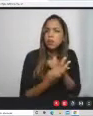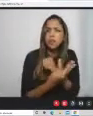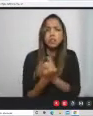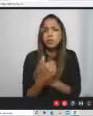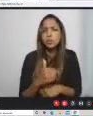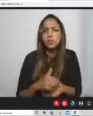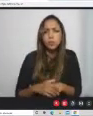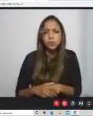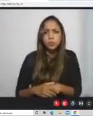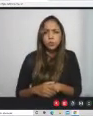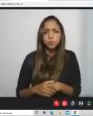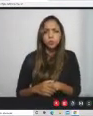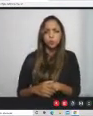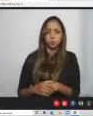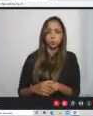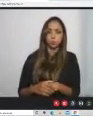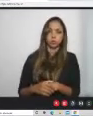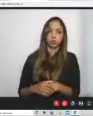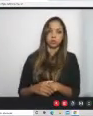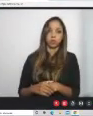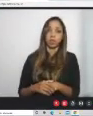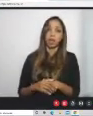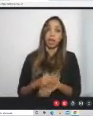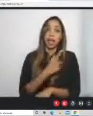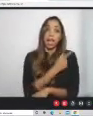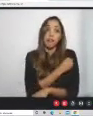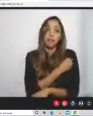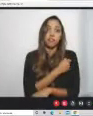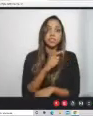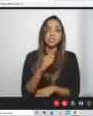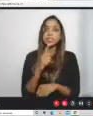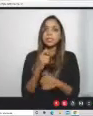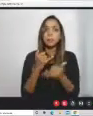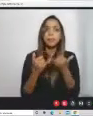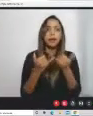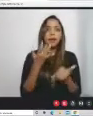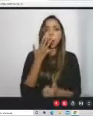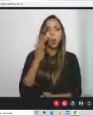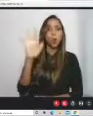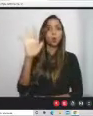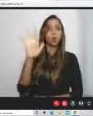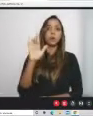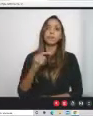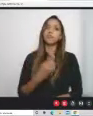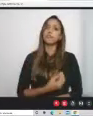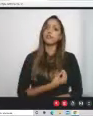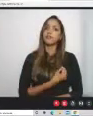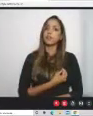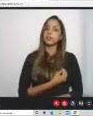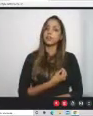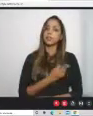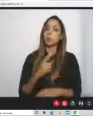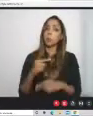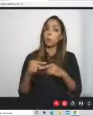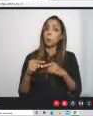Essa vacina, ela é ouro, ela é vida. Um bairro populoso daquele